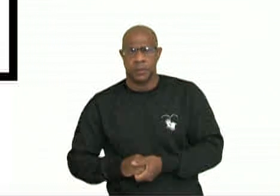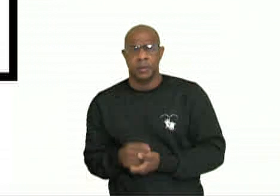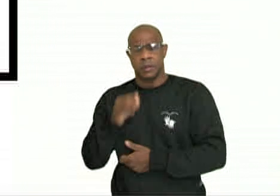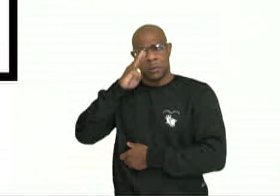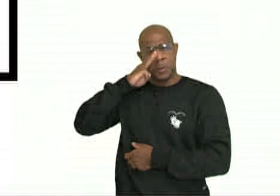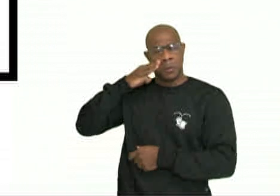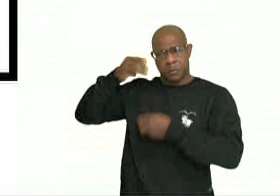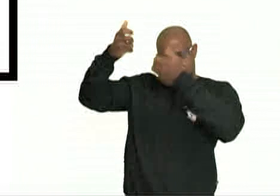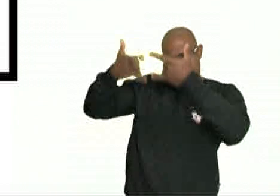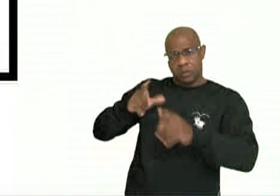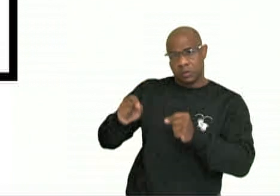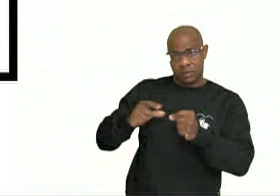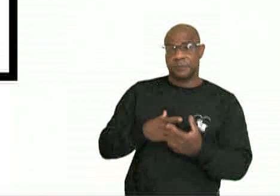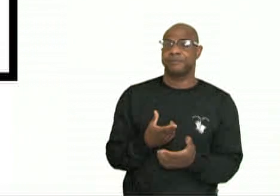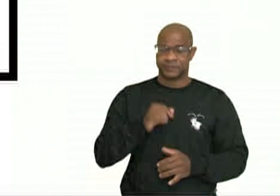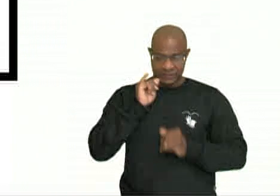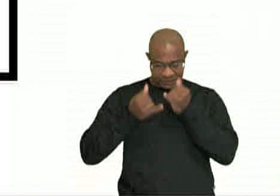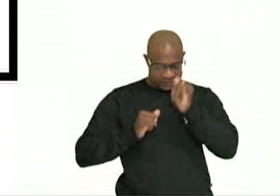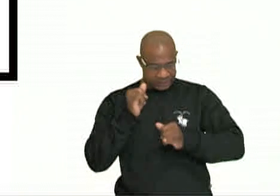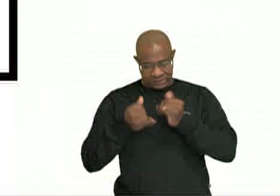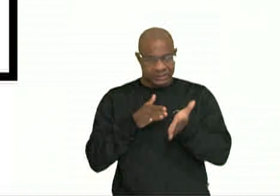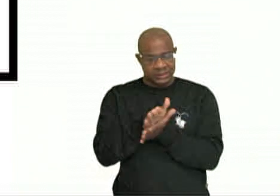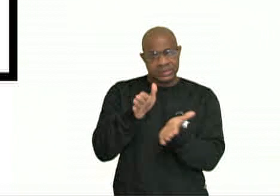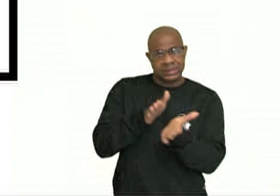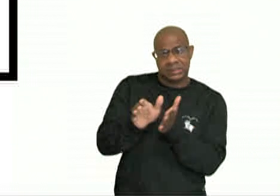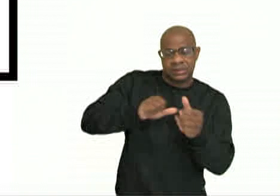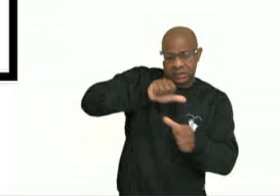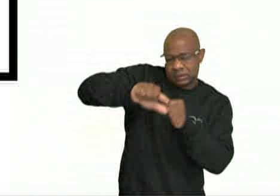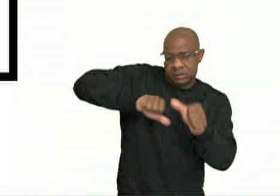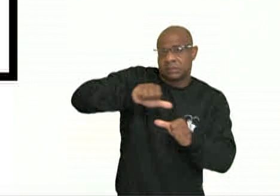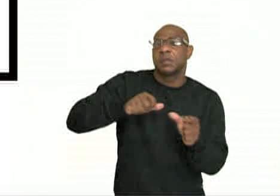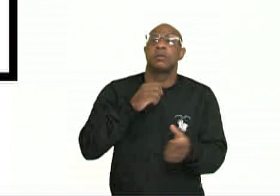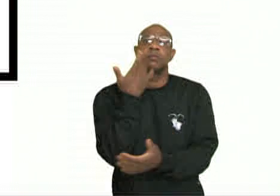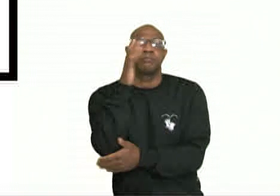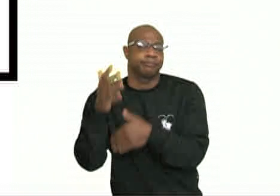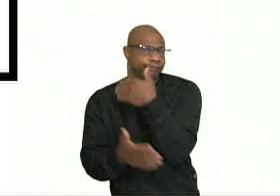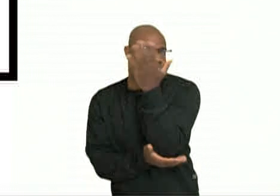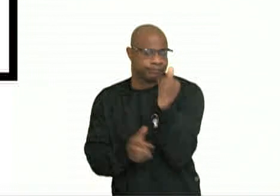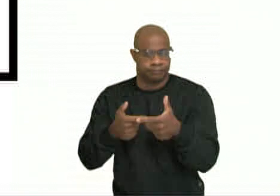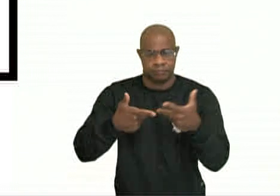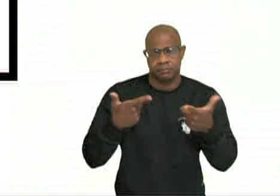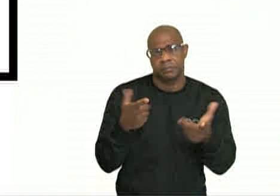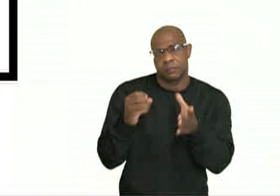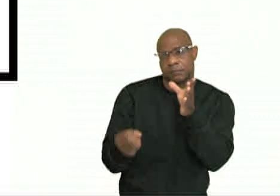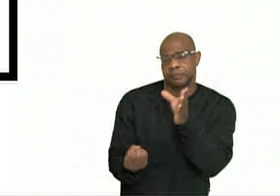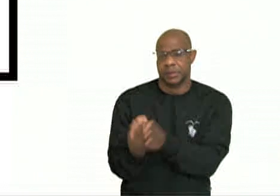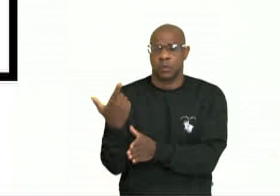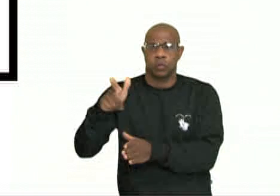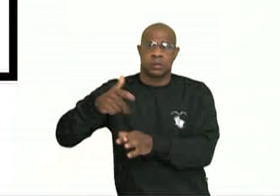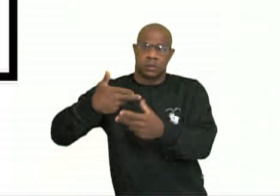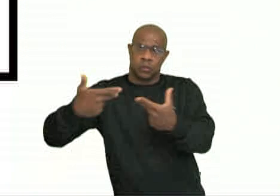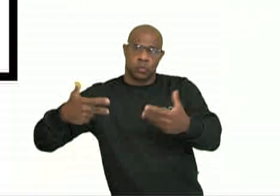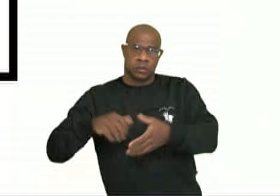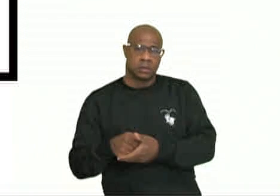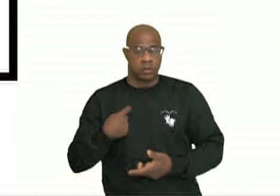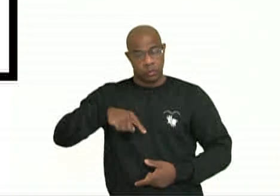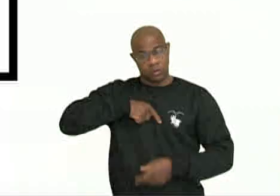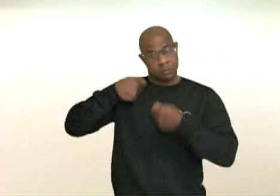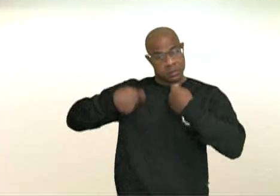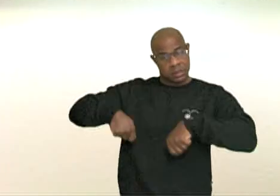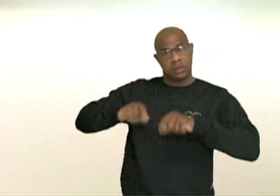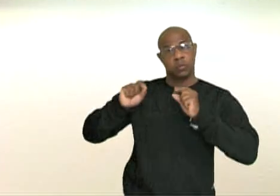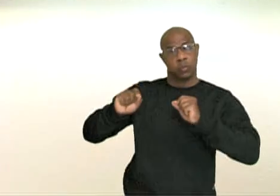energia que a gente gasta para transformar alguma coisa da natureza em outra coisa, através da nossa necessidade. Então, vou dar um